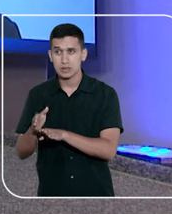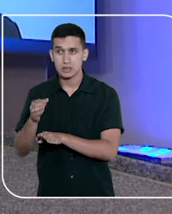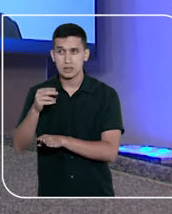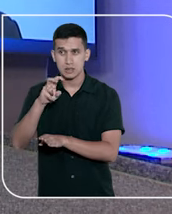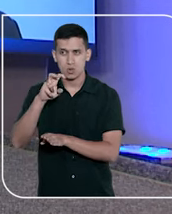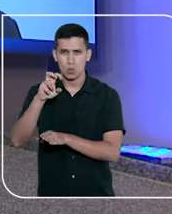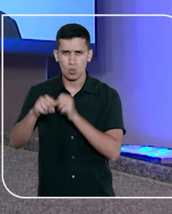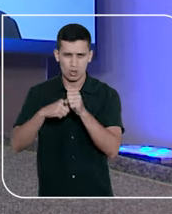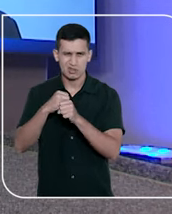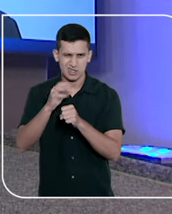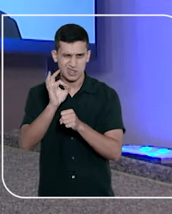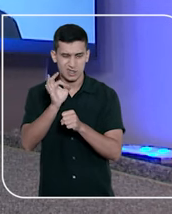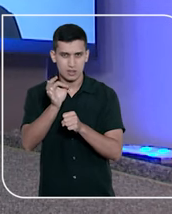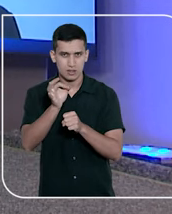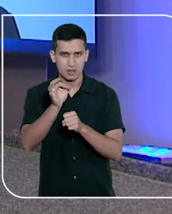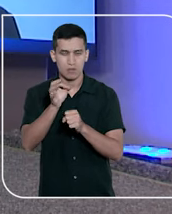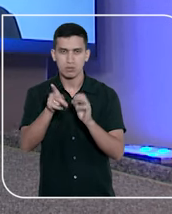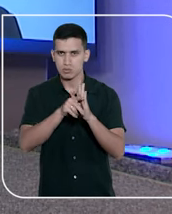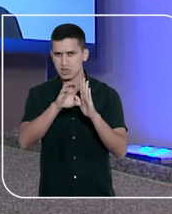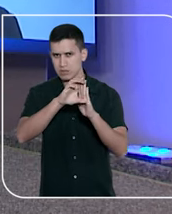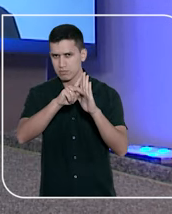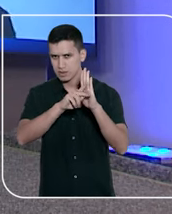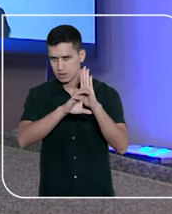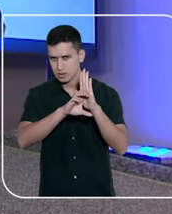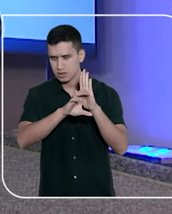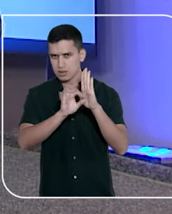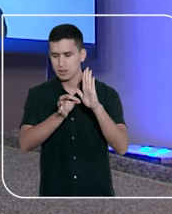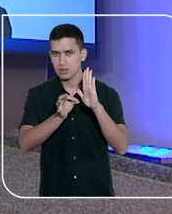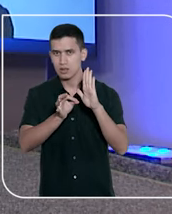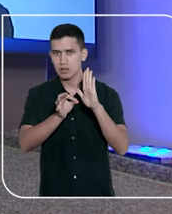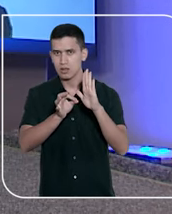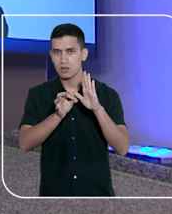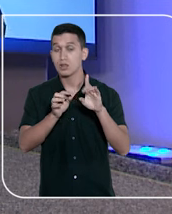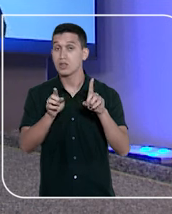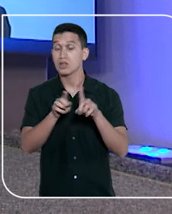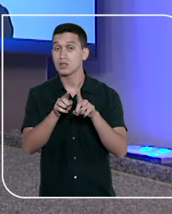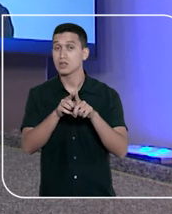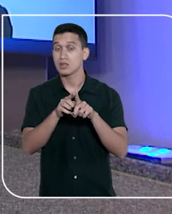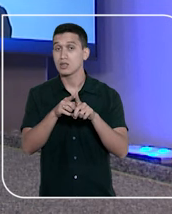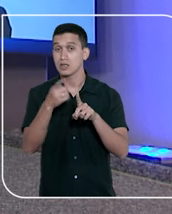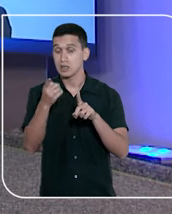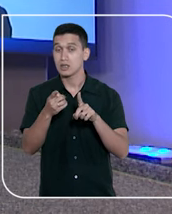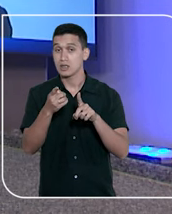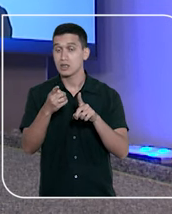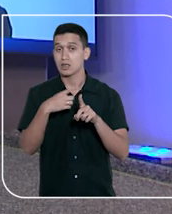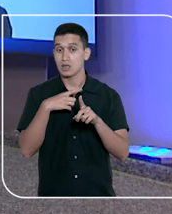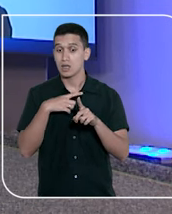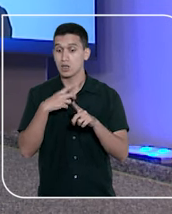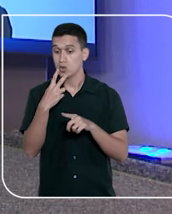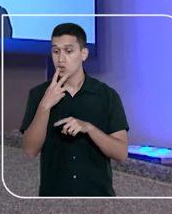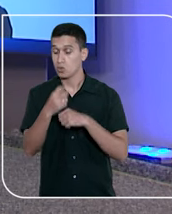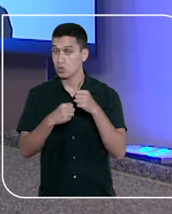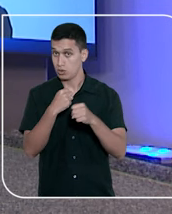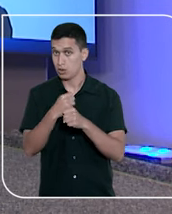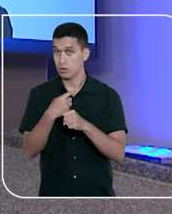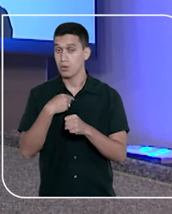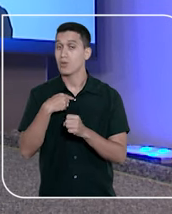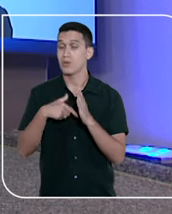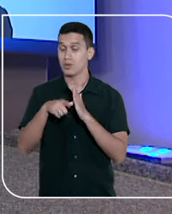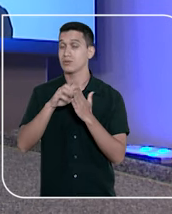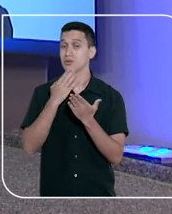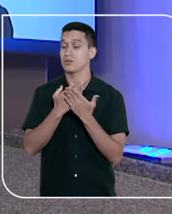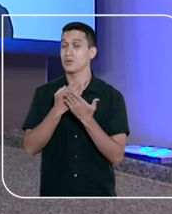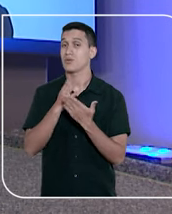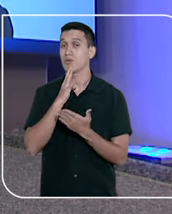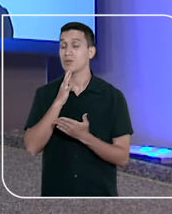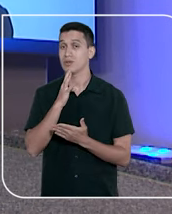Correto, Ricardo? Pelo Código Civil, é isso? E pelo Código de Defesa do Consumidor, 2 anos. Sou uma boa aluna.